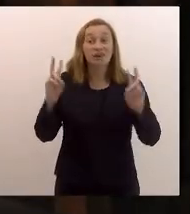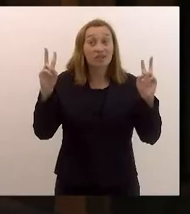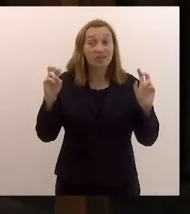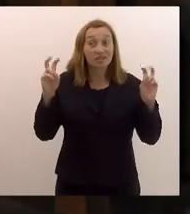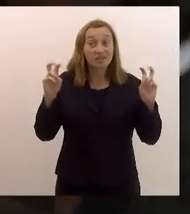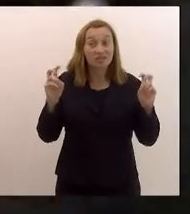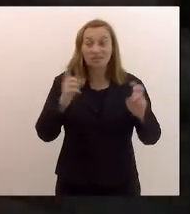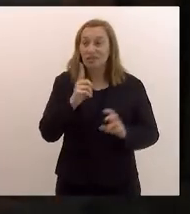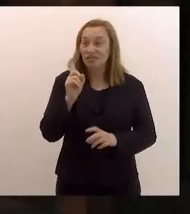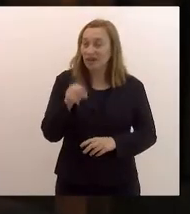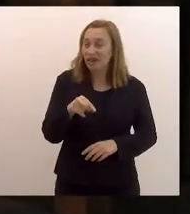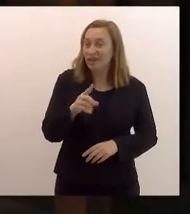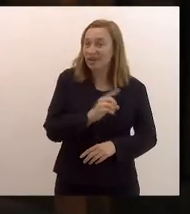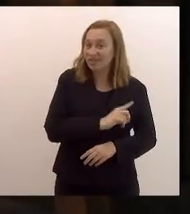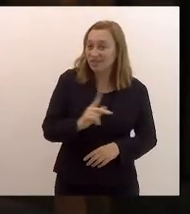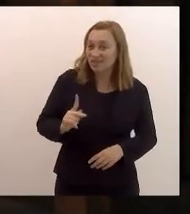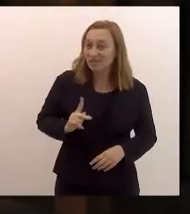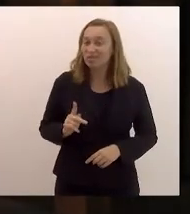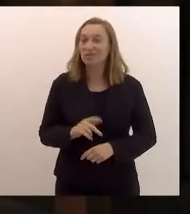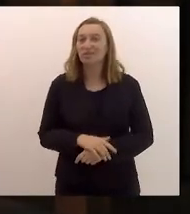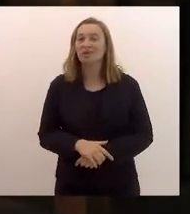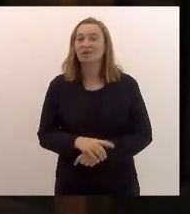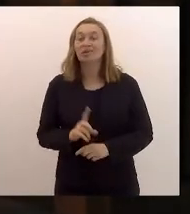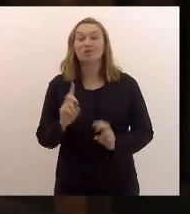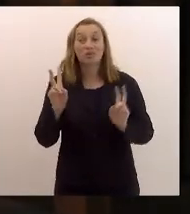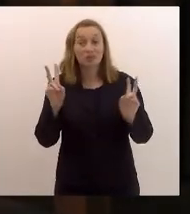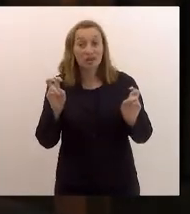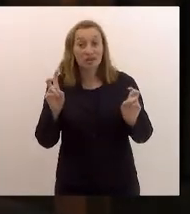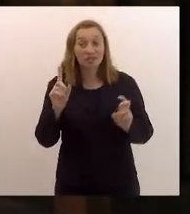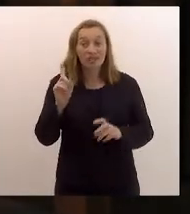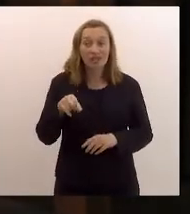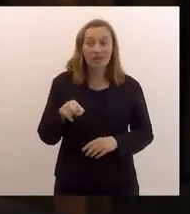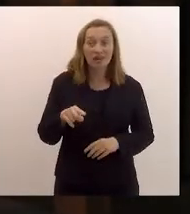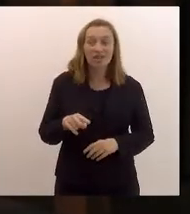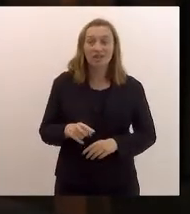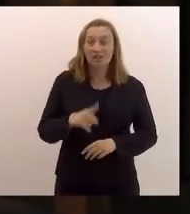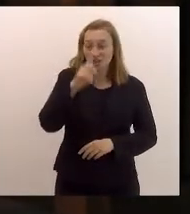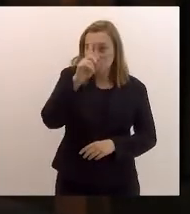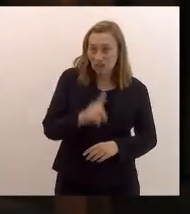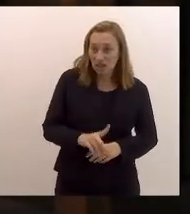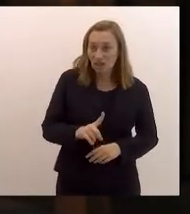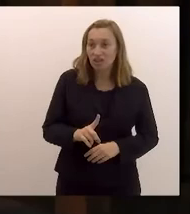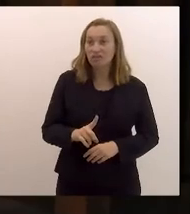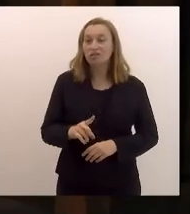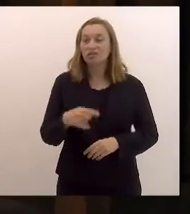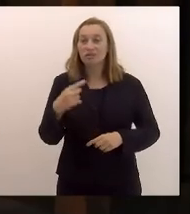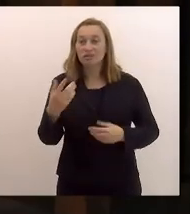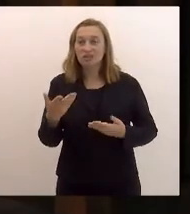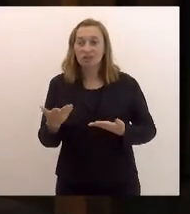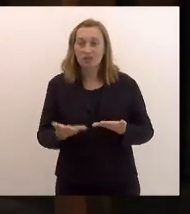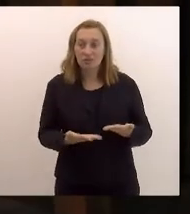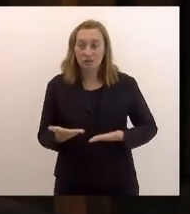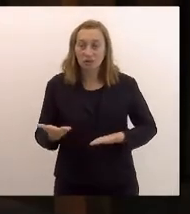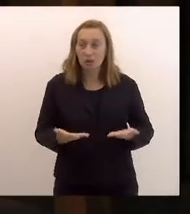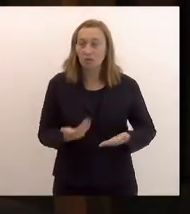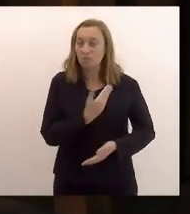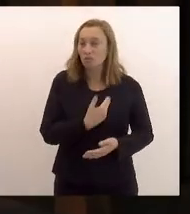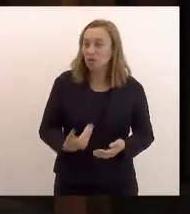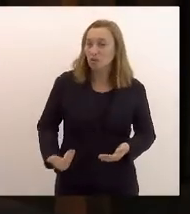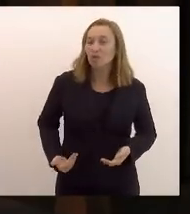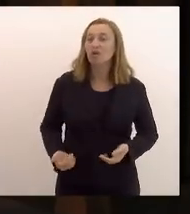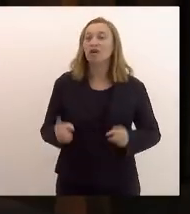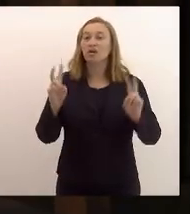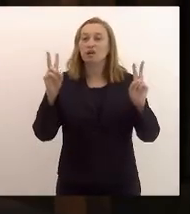assunto não é Defensoria Pública quando o assunto é garantia de direitos dos Servidores quando o assunto é